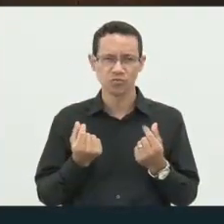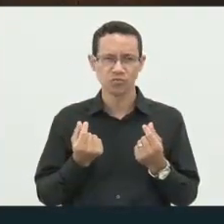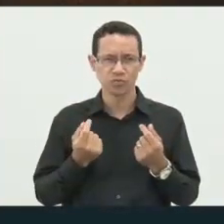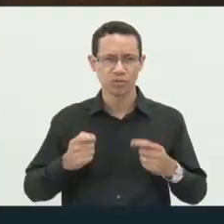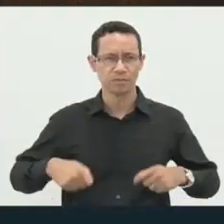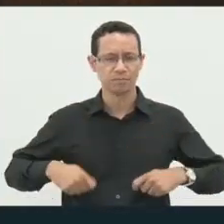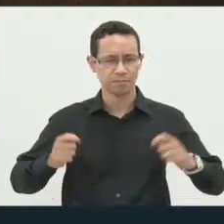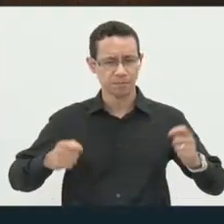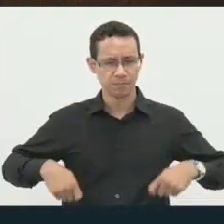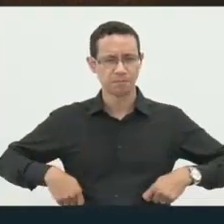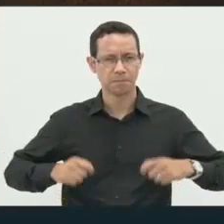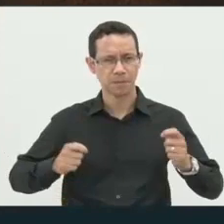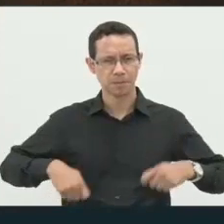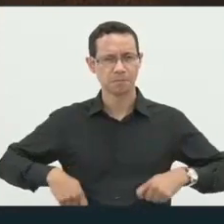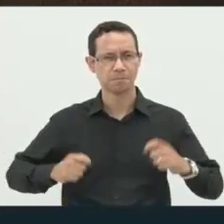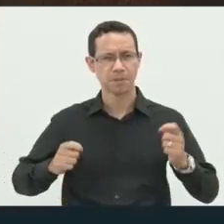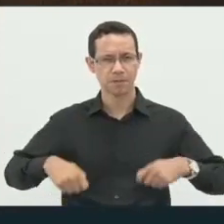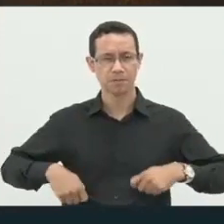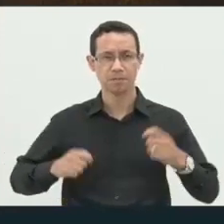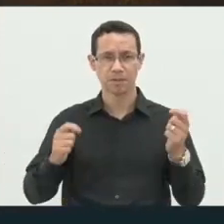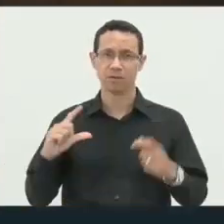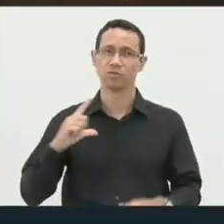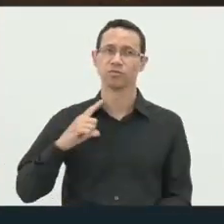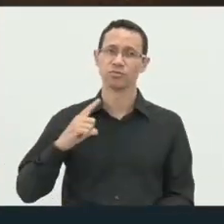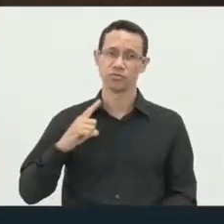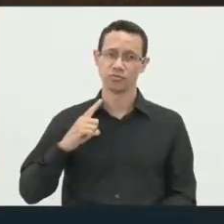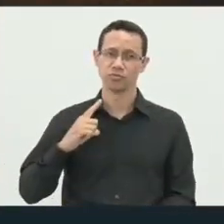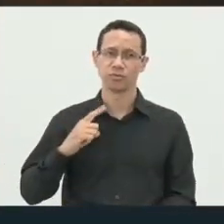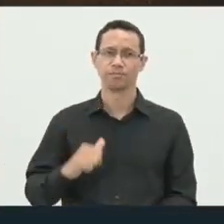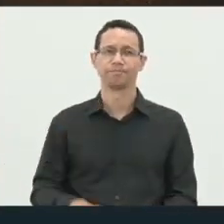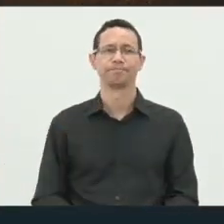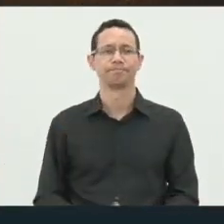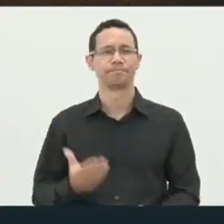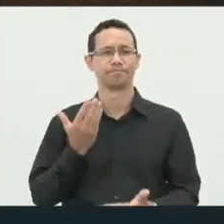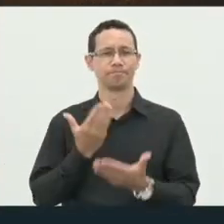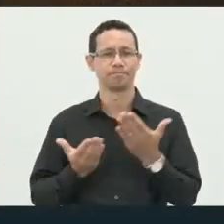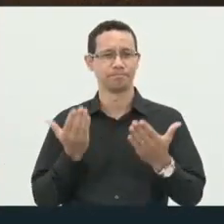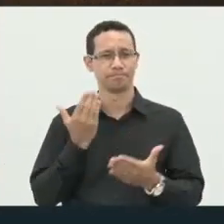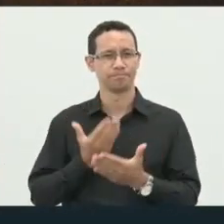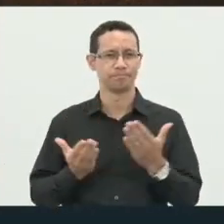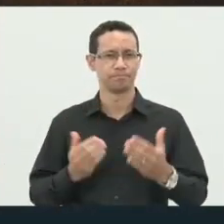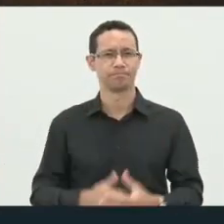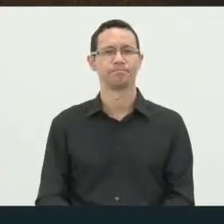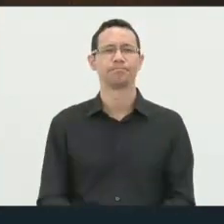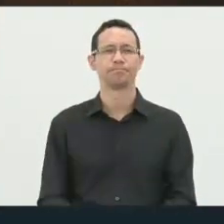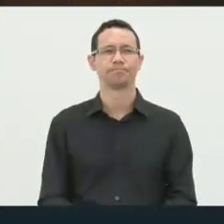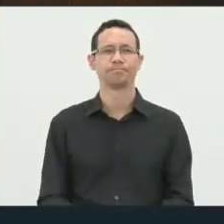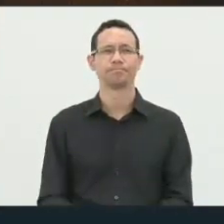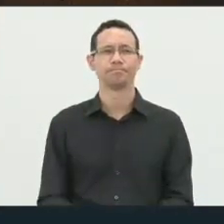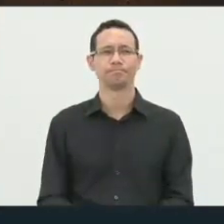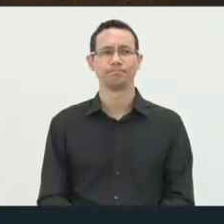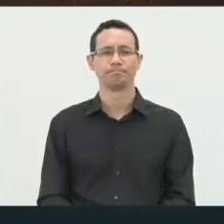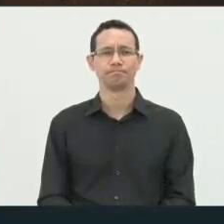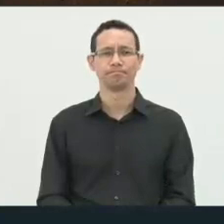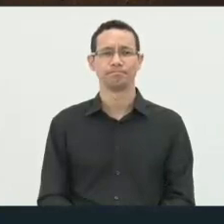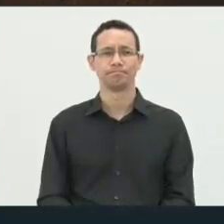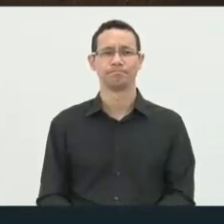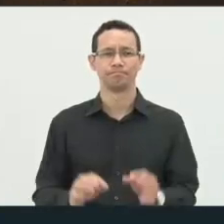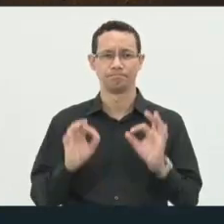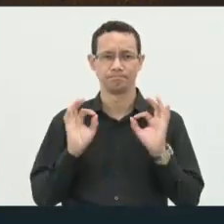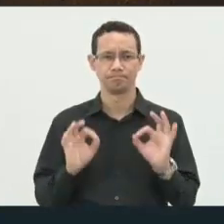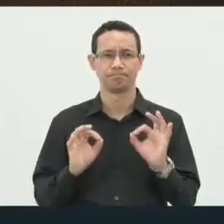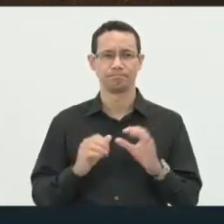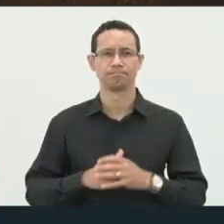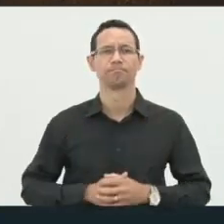dinheiro público sendo sabe jogado no lixo jogado fora então realmente é